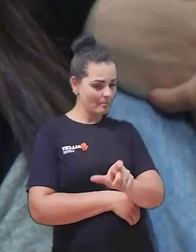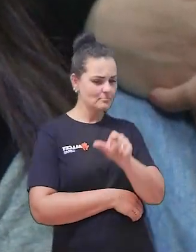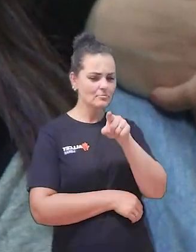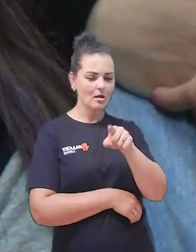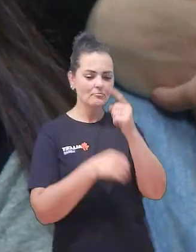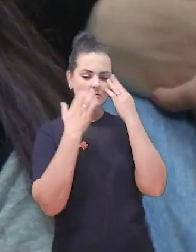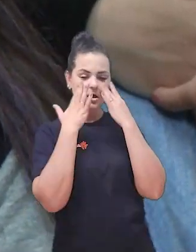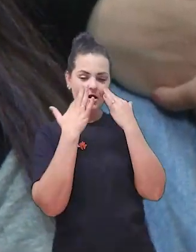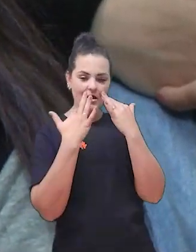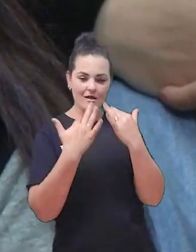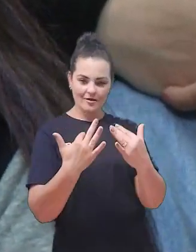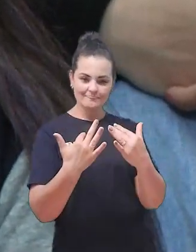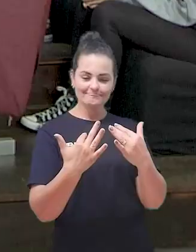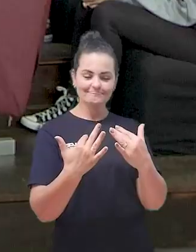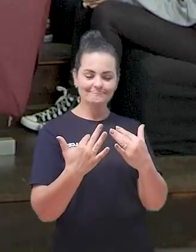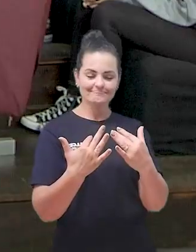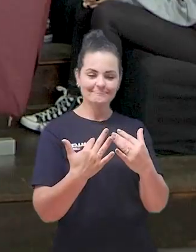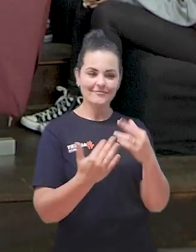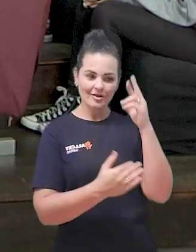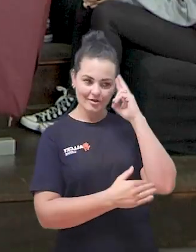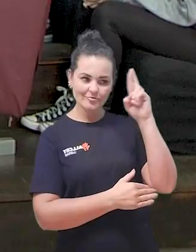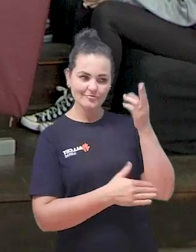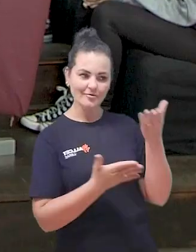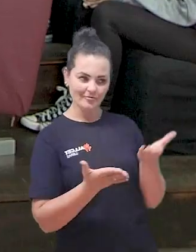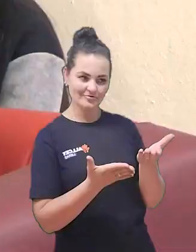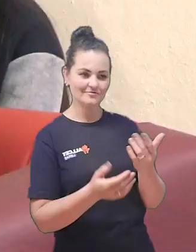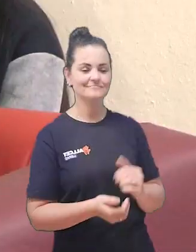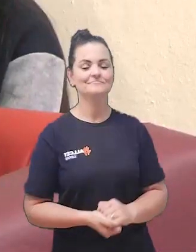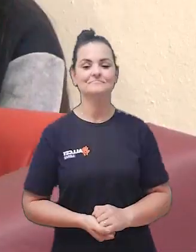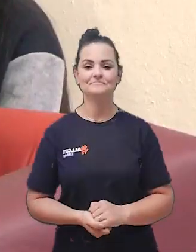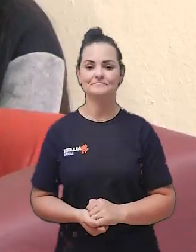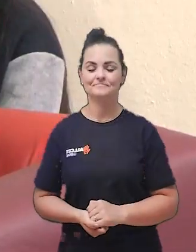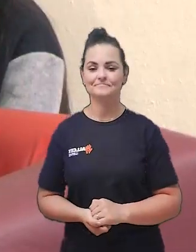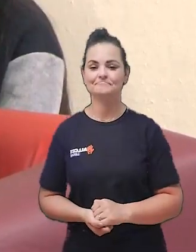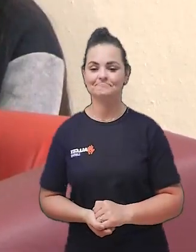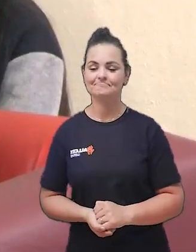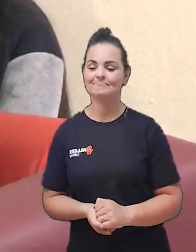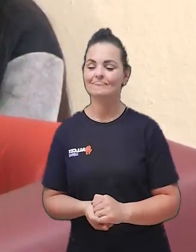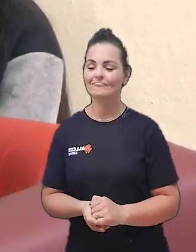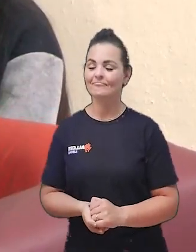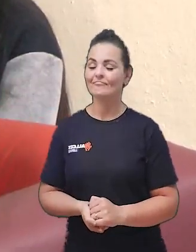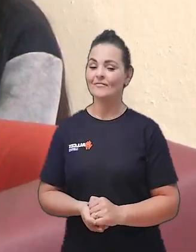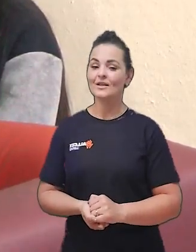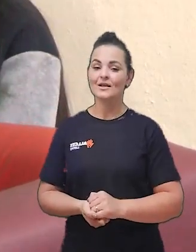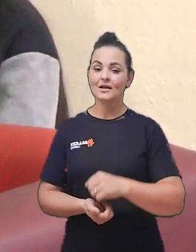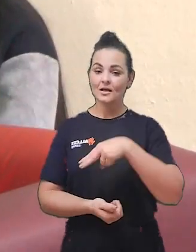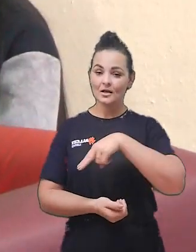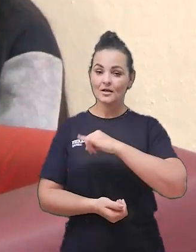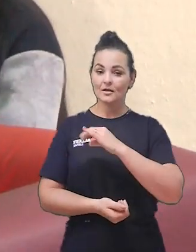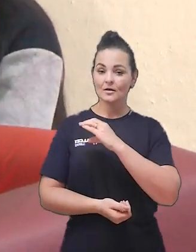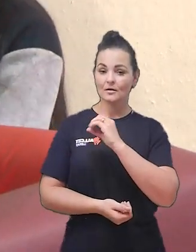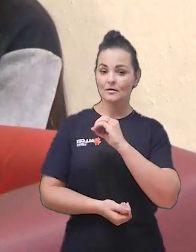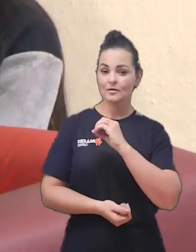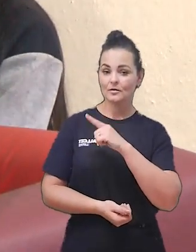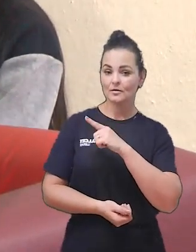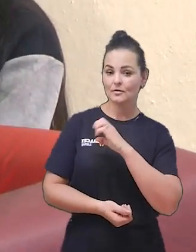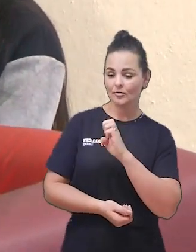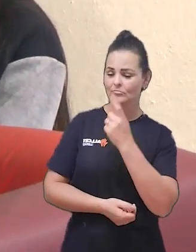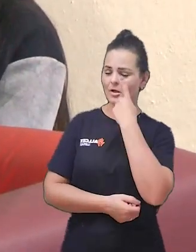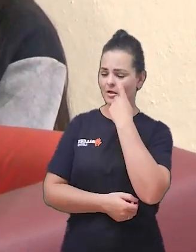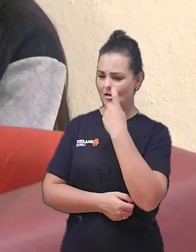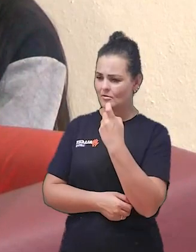ser a pessoa que o senhor é hoje? Nicole, é interessante, né? A pergunta